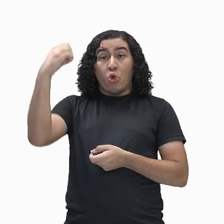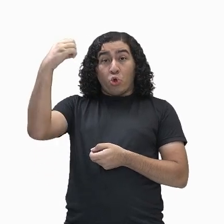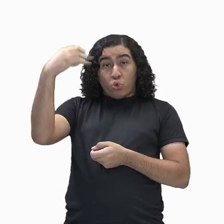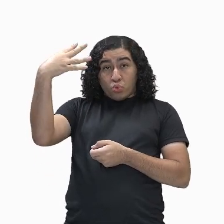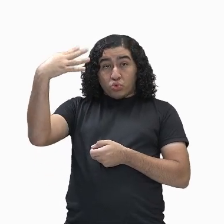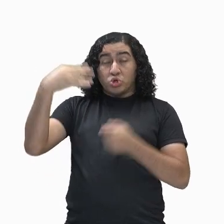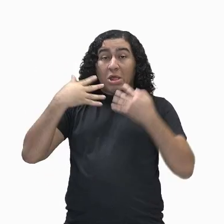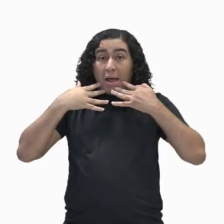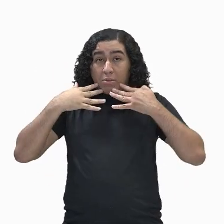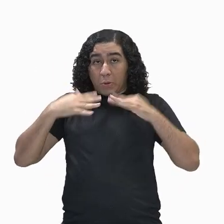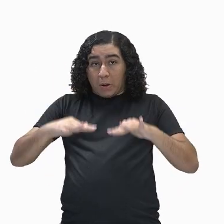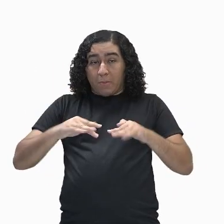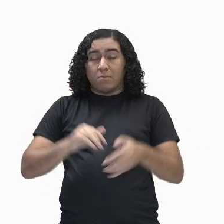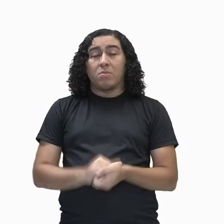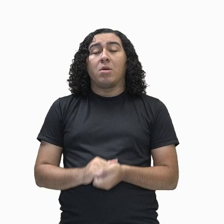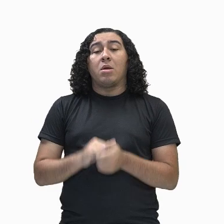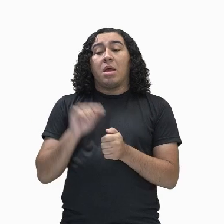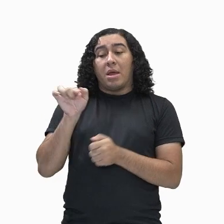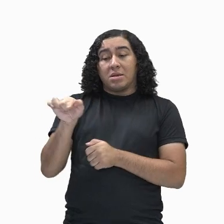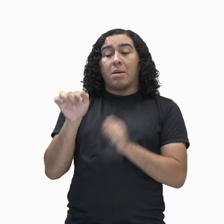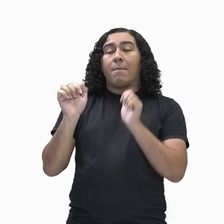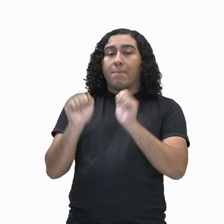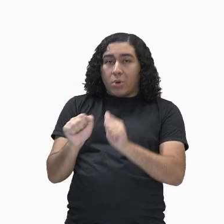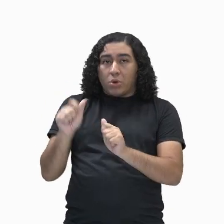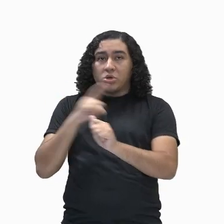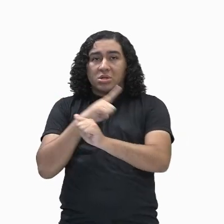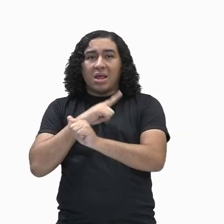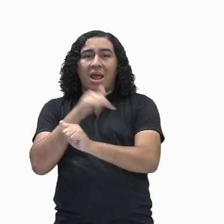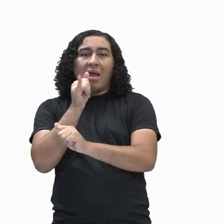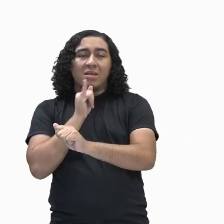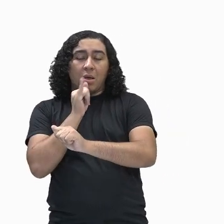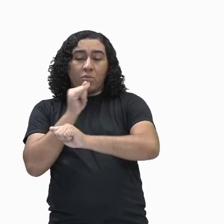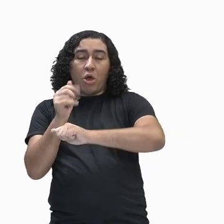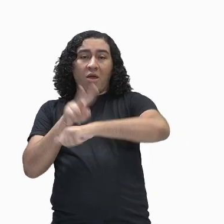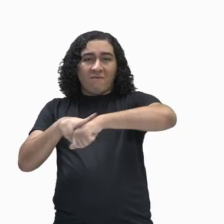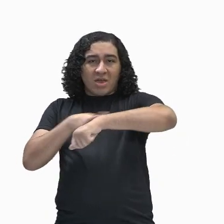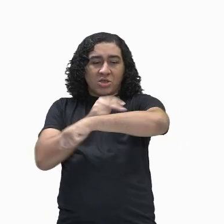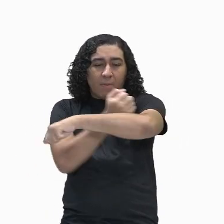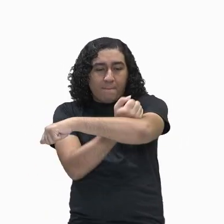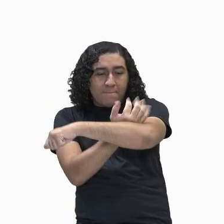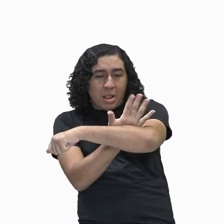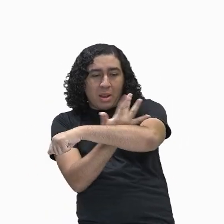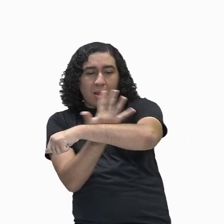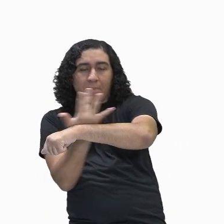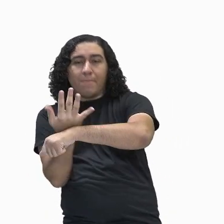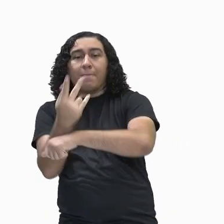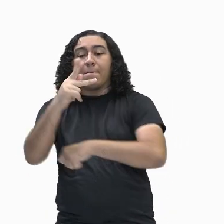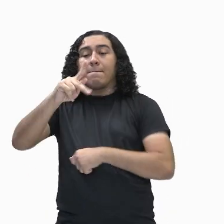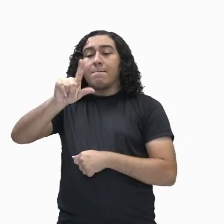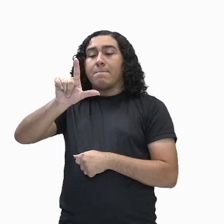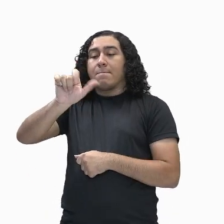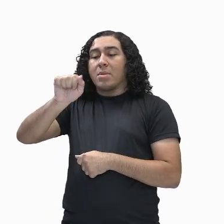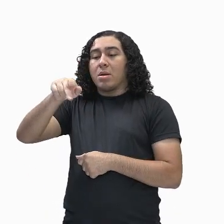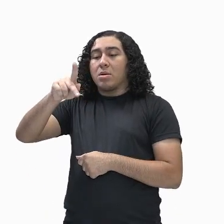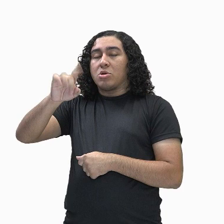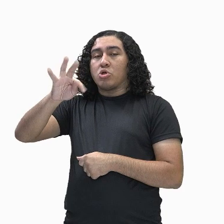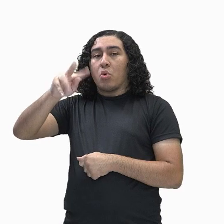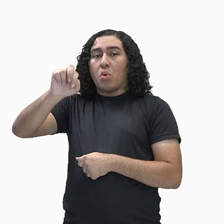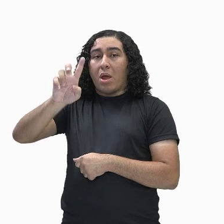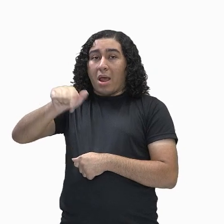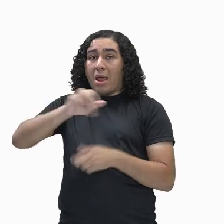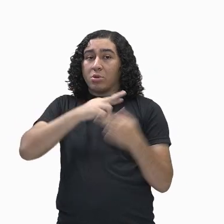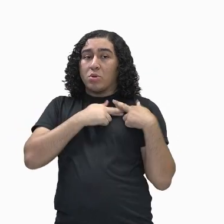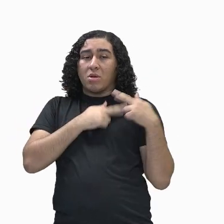também podem, né, realizar essa bioluminescência. O plâncton também é um dos responsáveis por um belo fenômeno